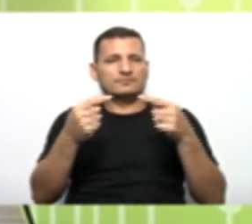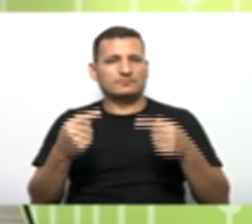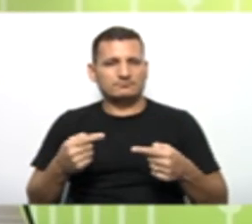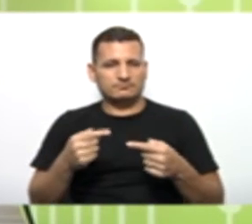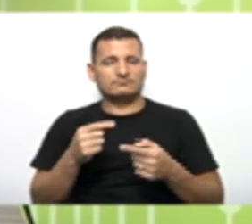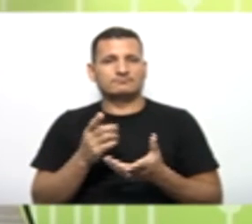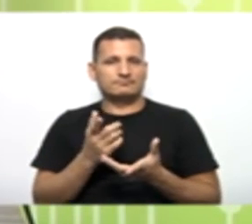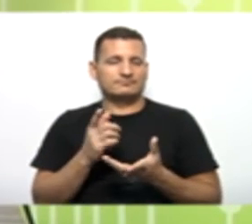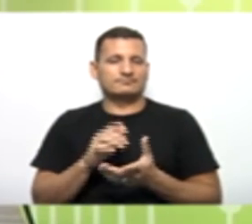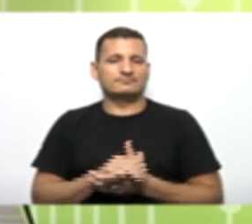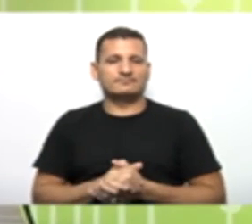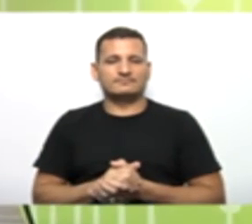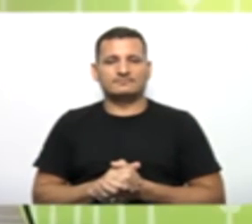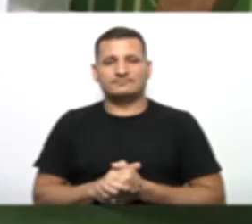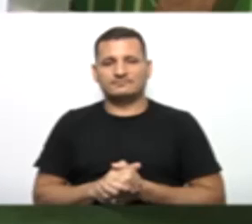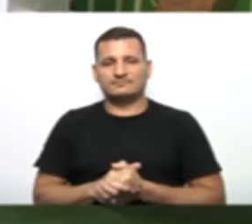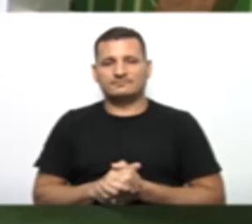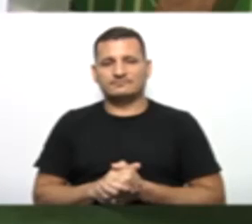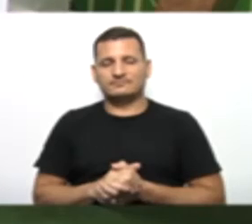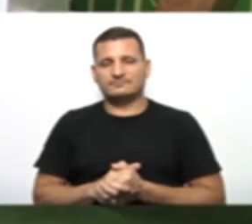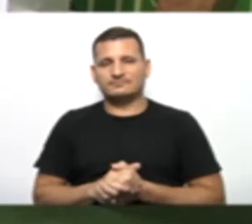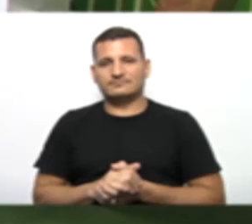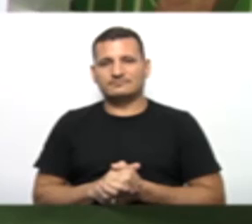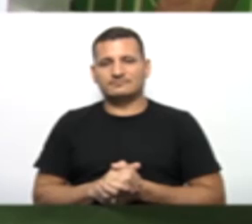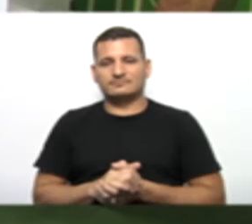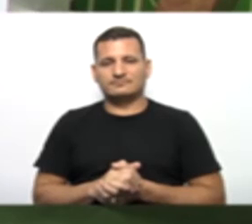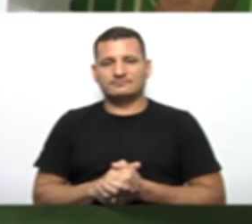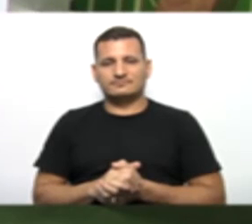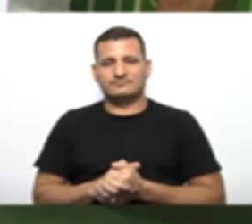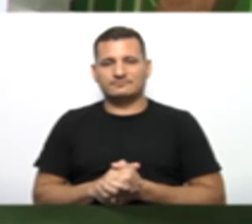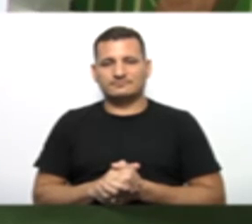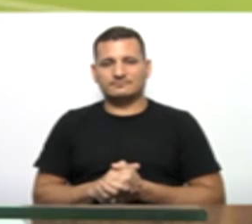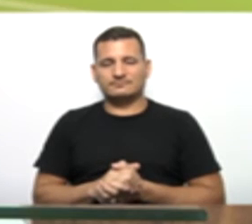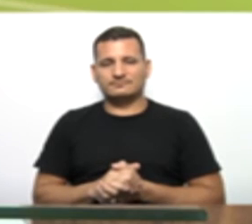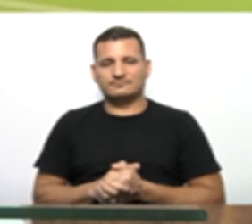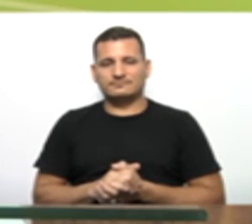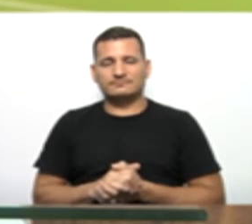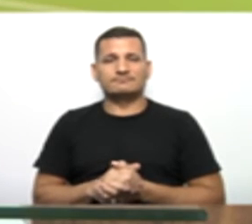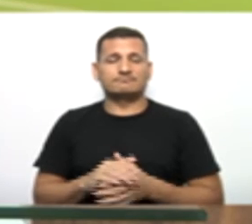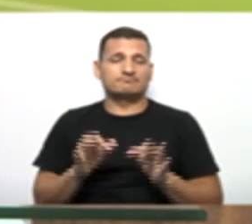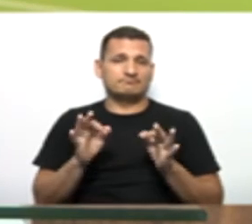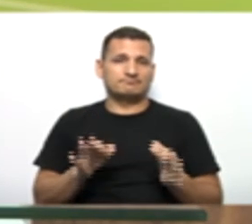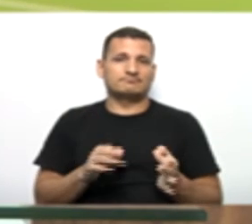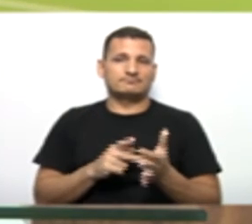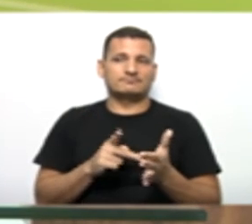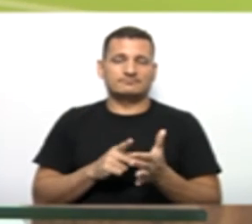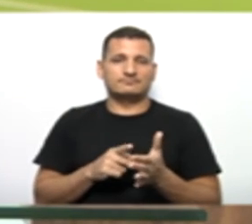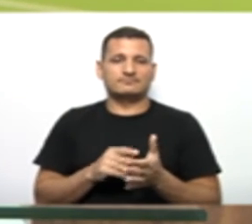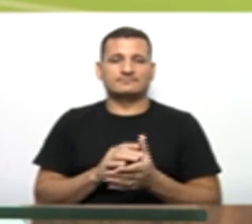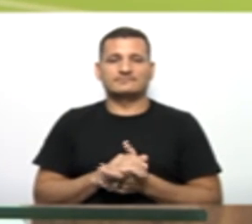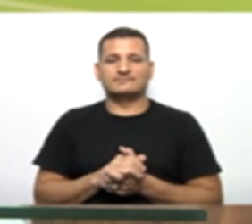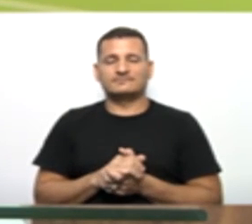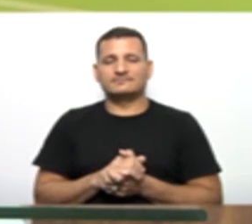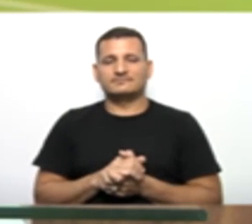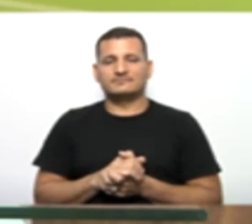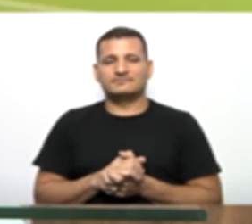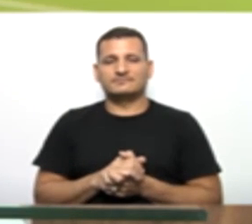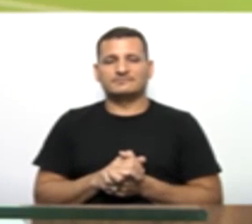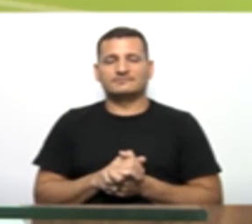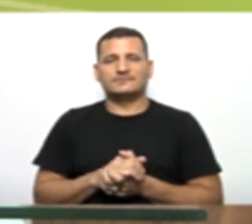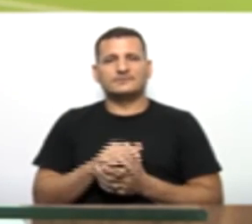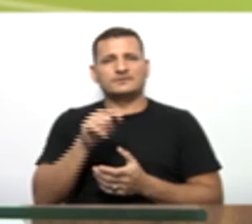enfrentar. Não é isso, professora Márcia? Exatamente, professor Willis. Essa questão realmente ocorreu, assim,